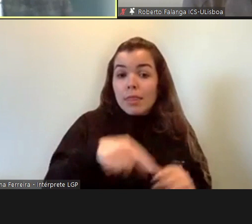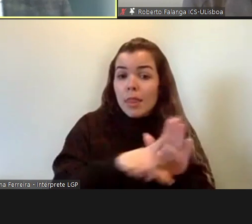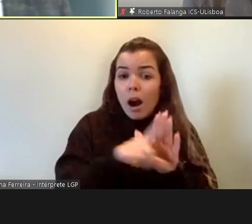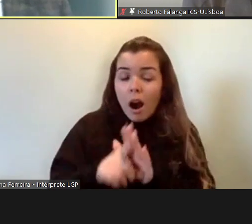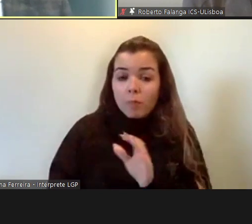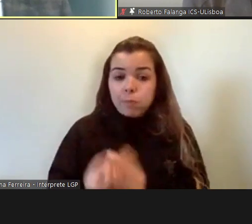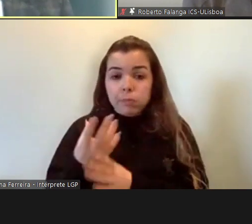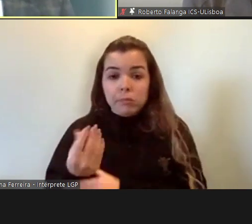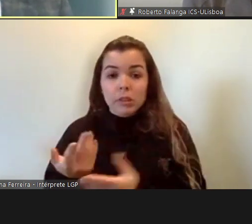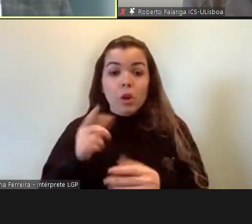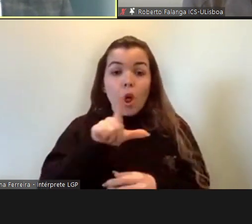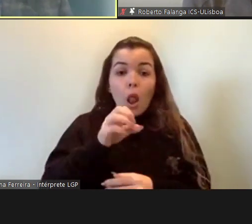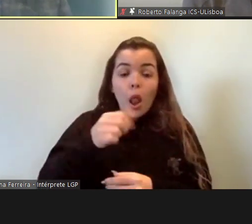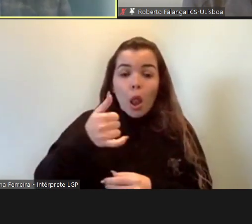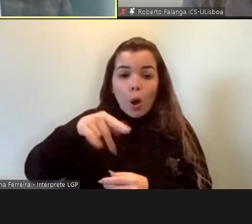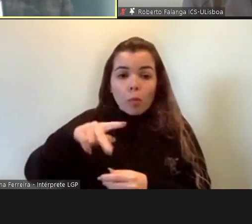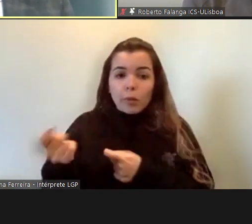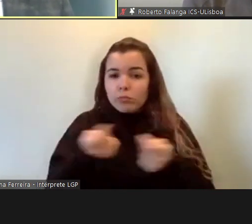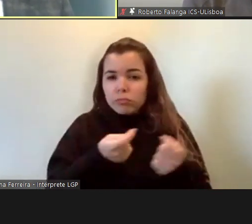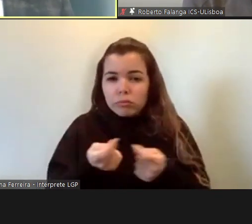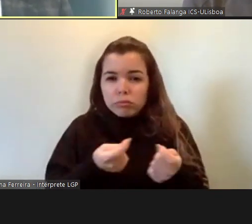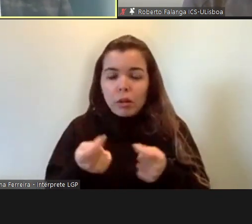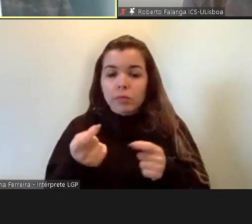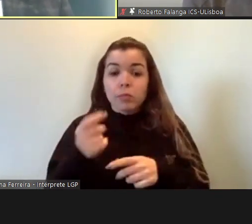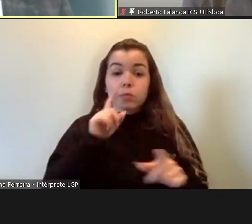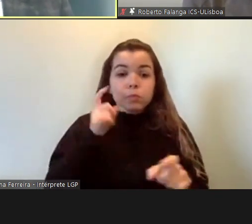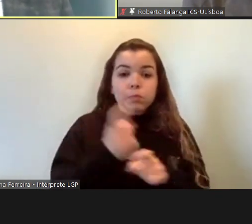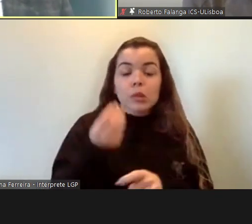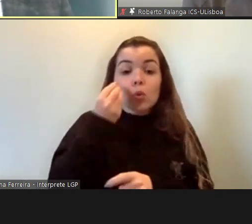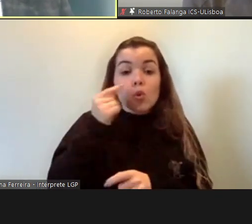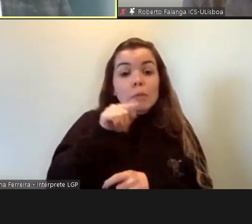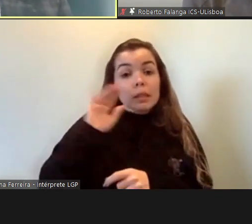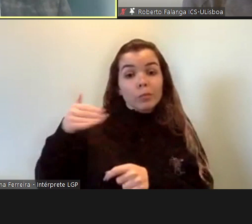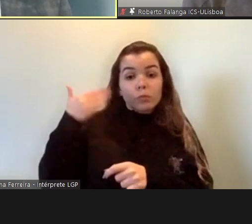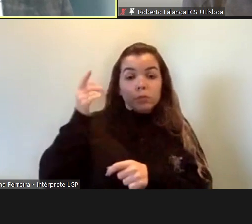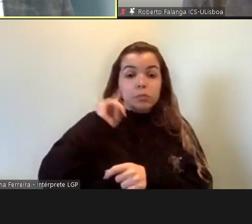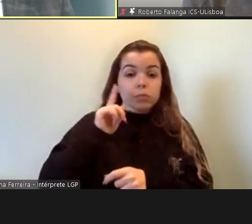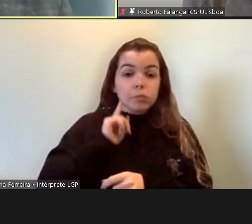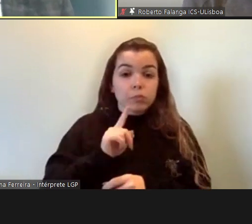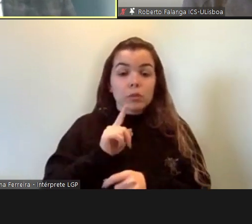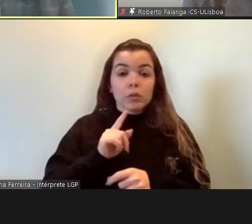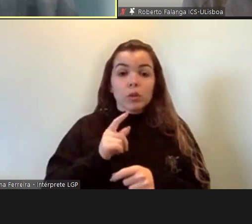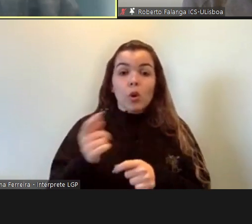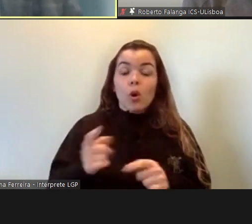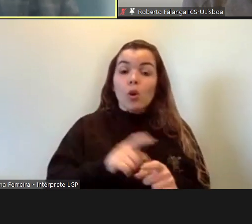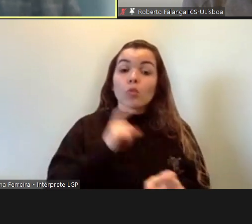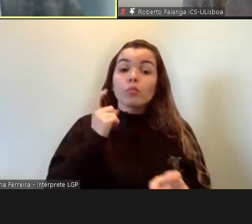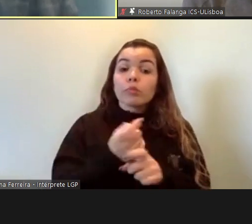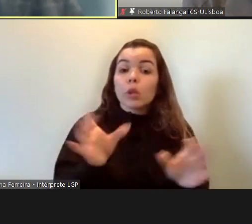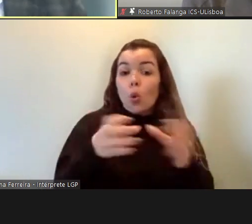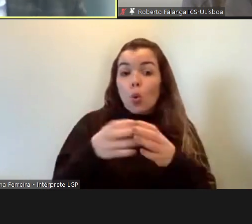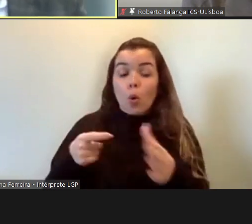regular esse lobbying. E isso é fundamental para equilibrar grupos de pressão e para dar acesso a diferentes,